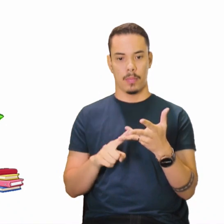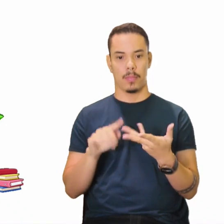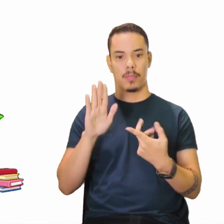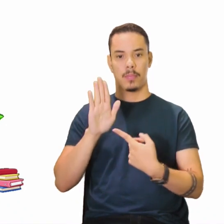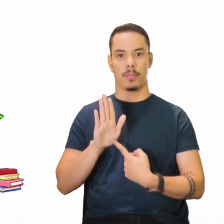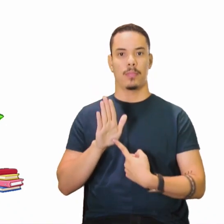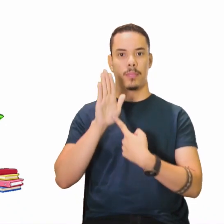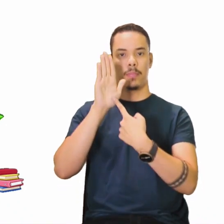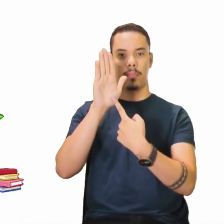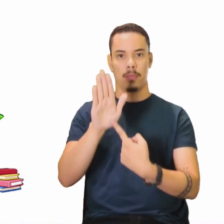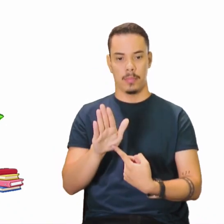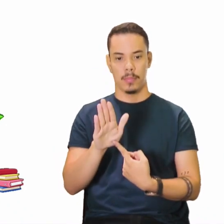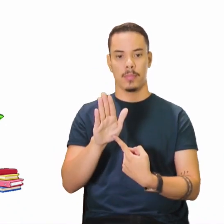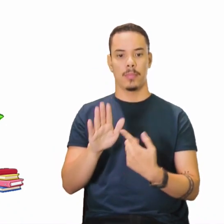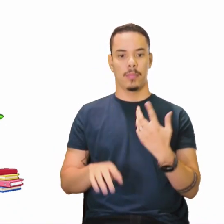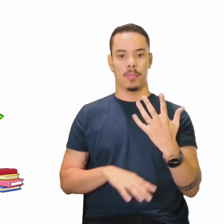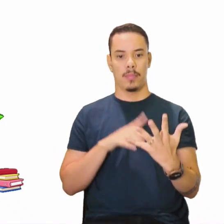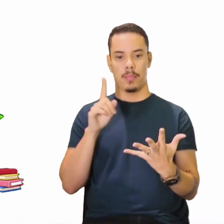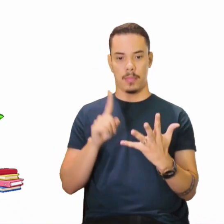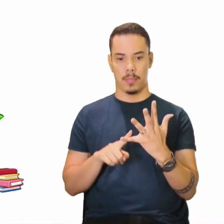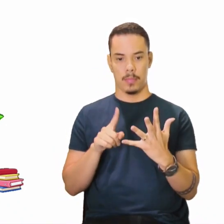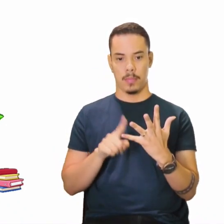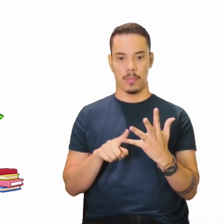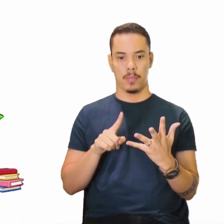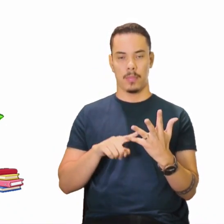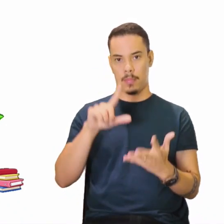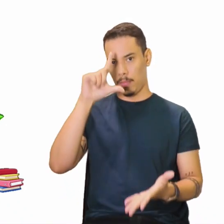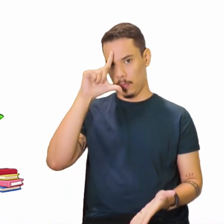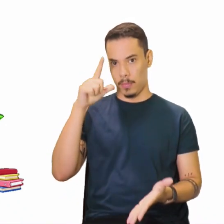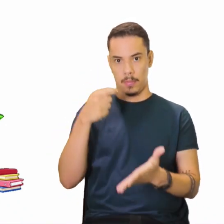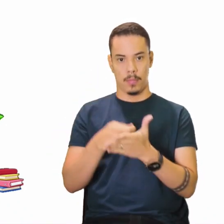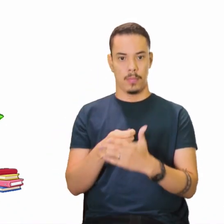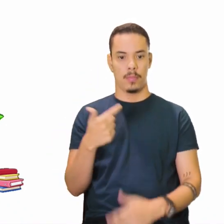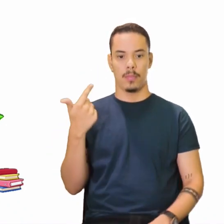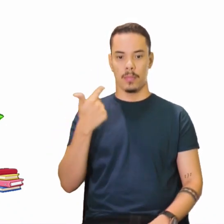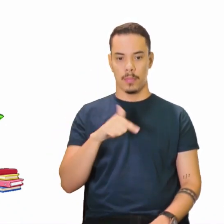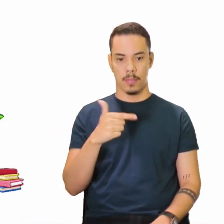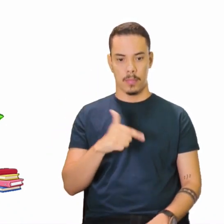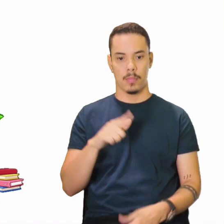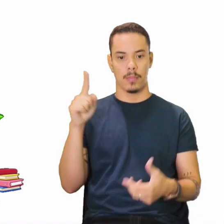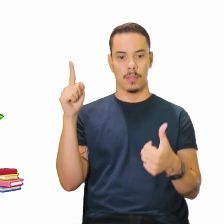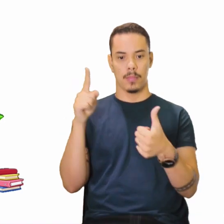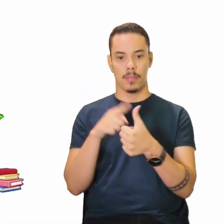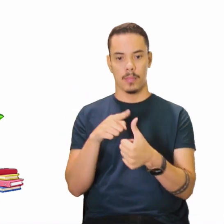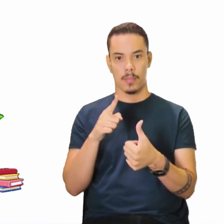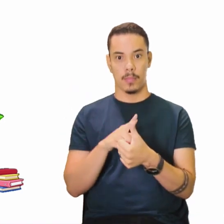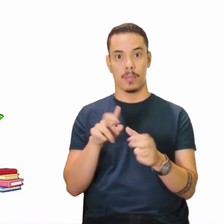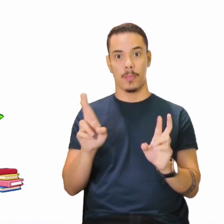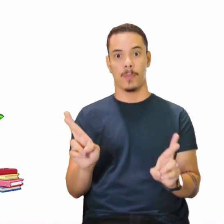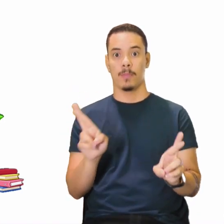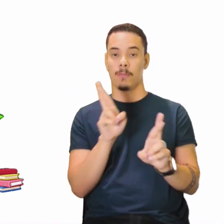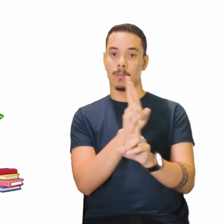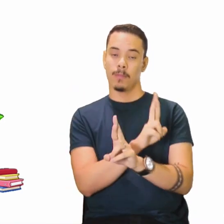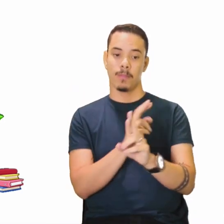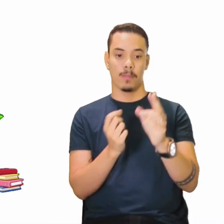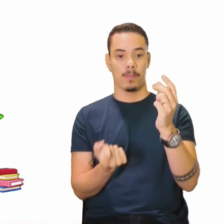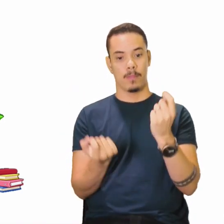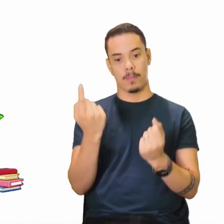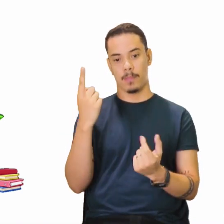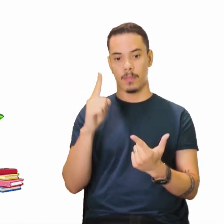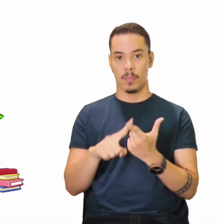pronomes possessivos, pronomes demonstrativos, pronomes indefinidos,